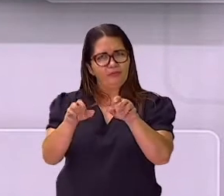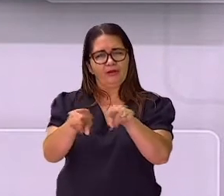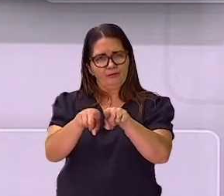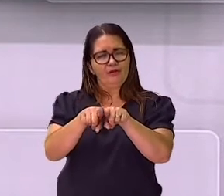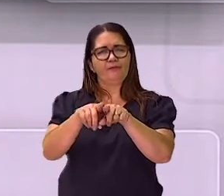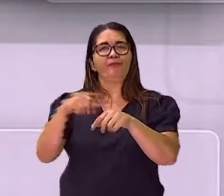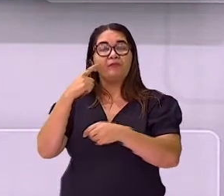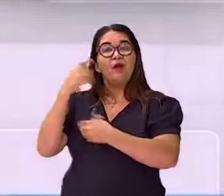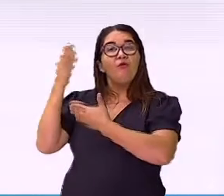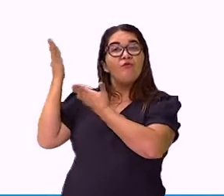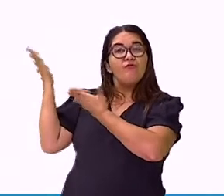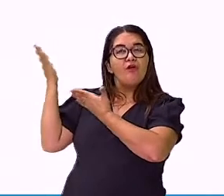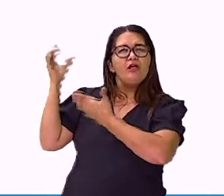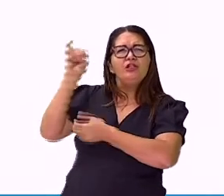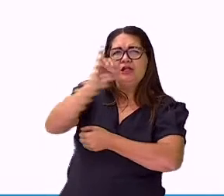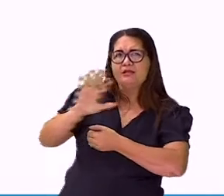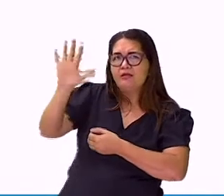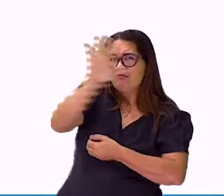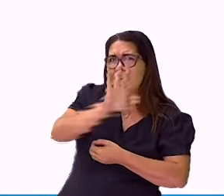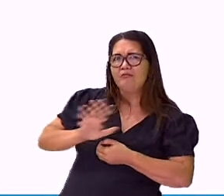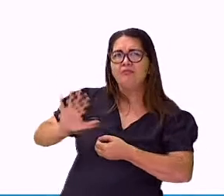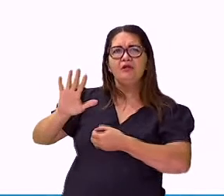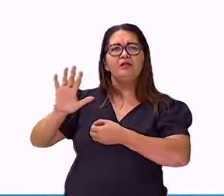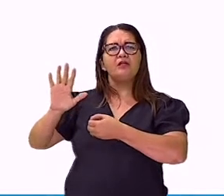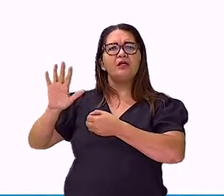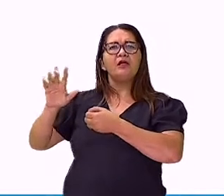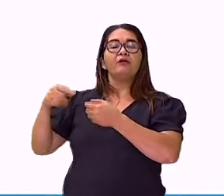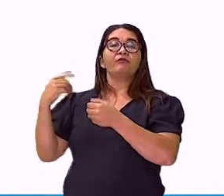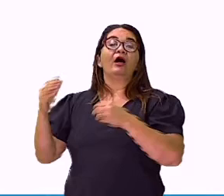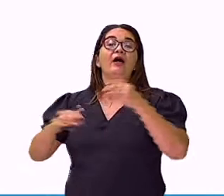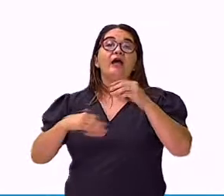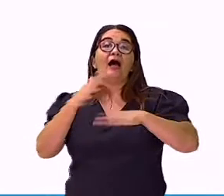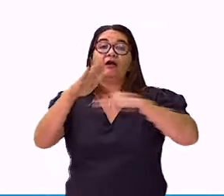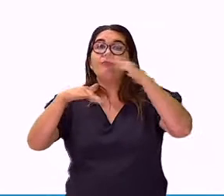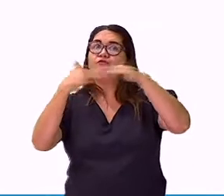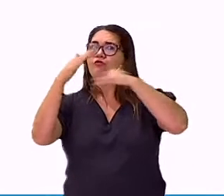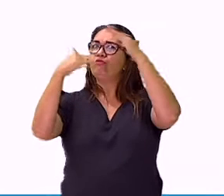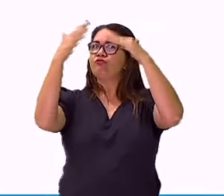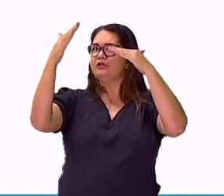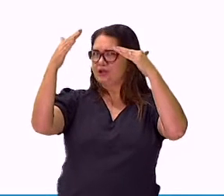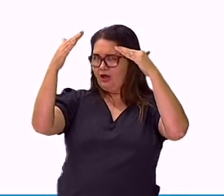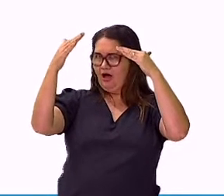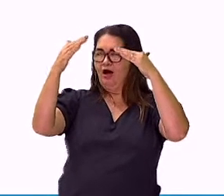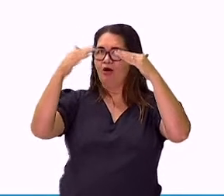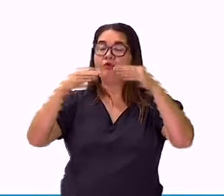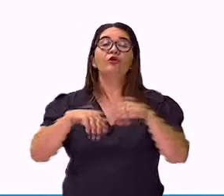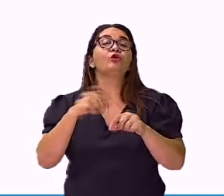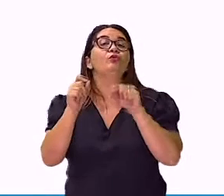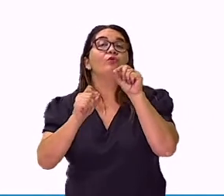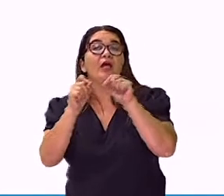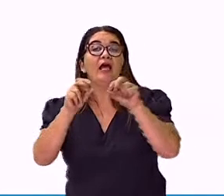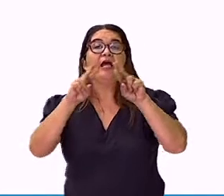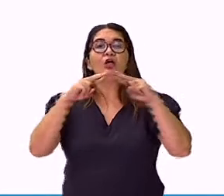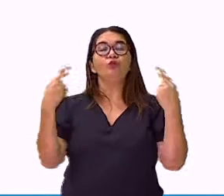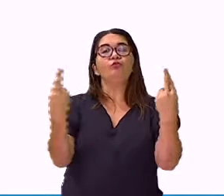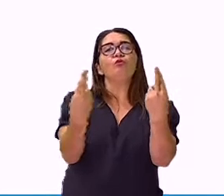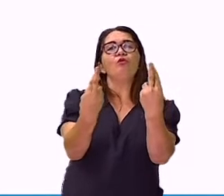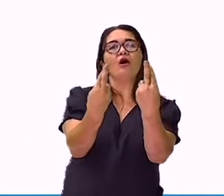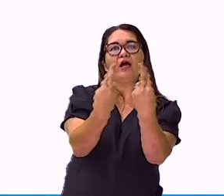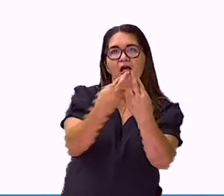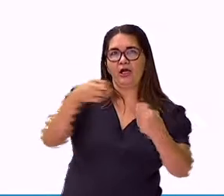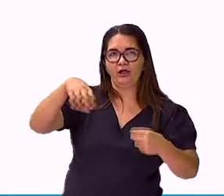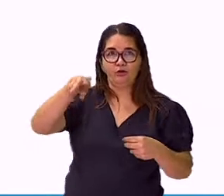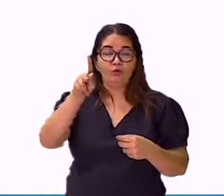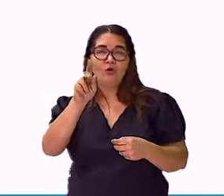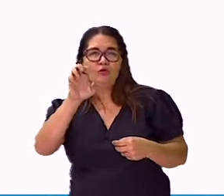imagem. Nós estamos vendo a evolução do Império Persa ao longo de séculos e